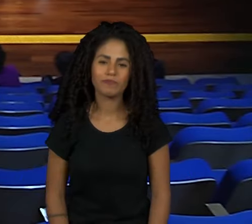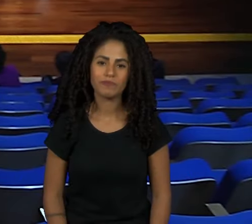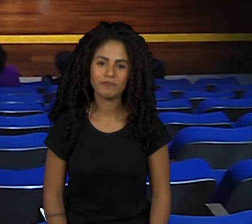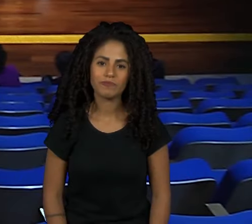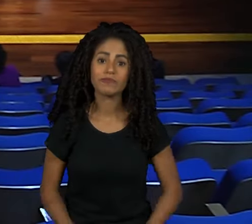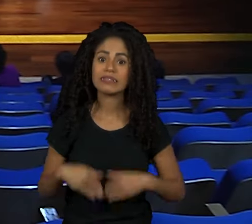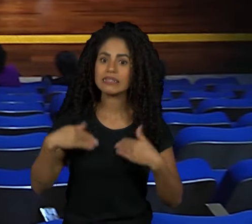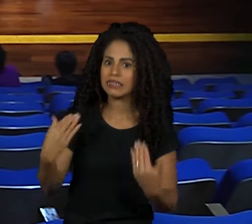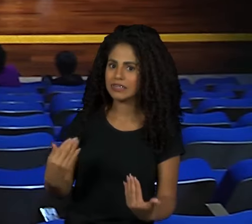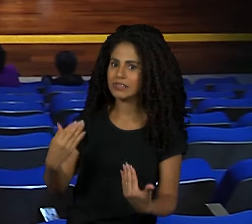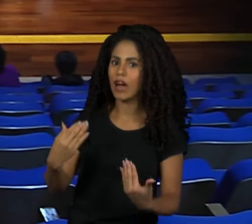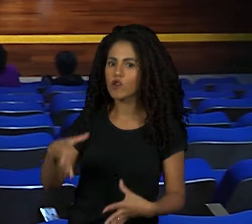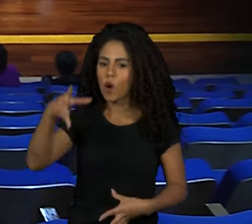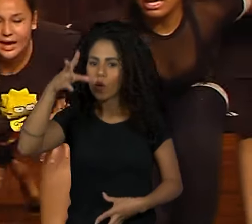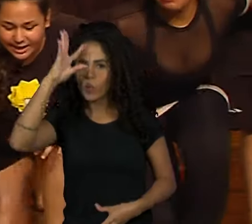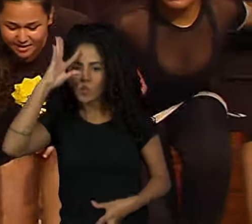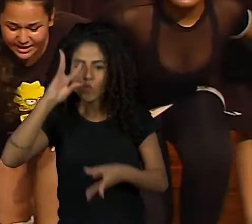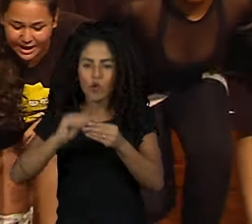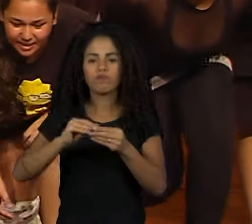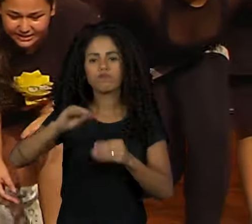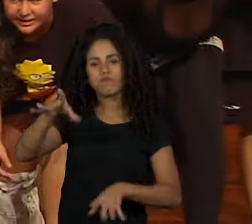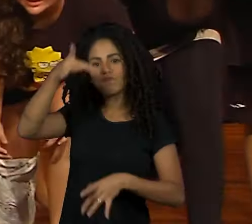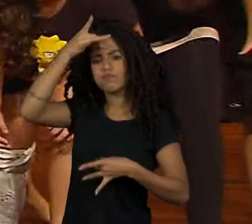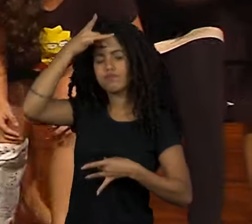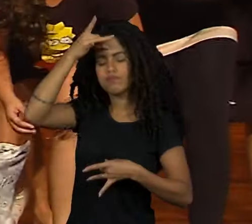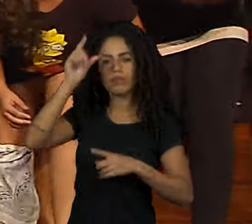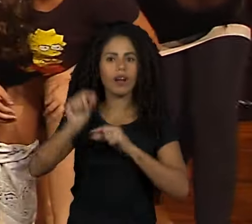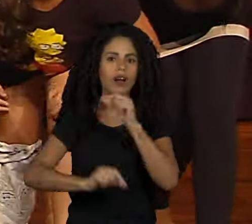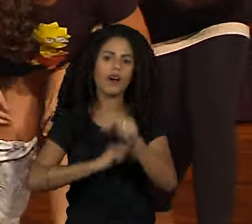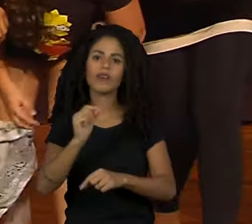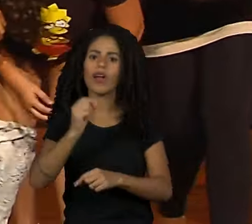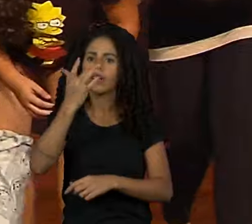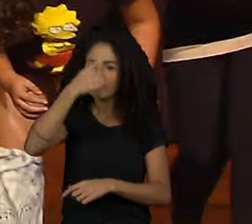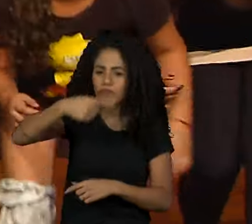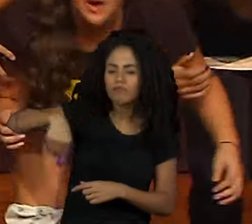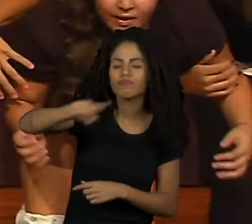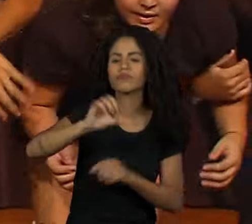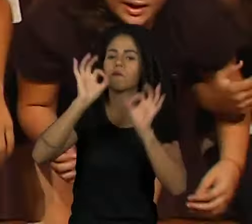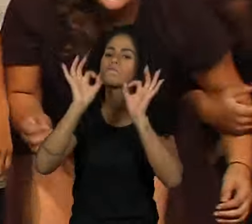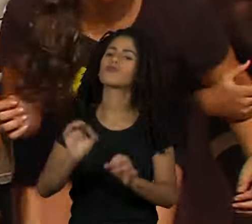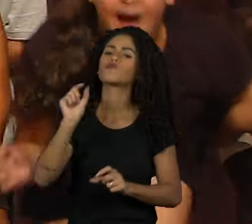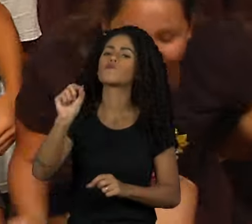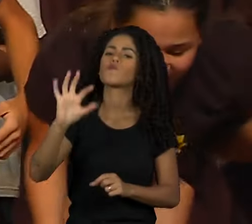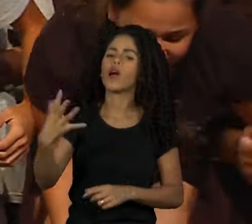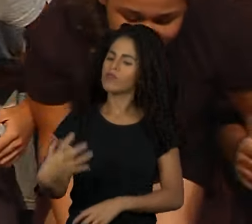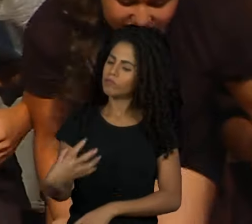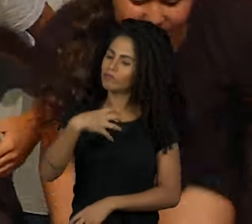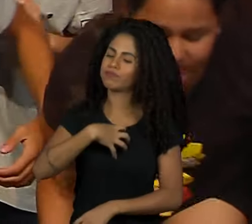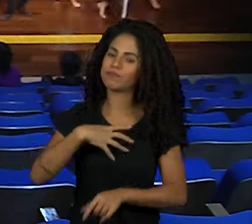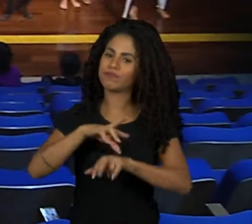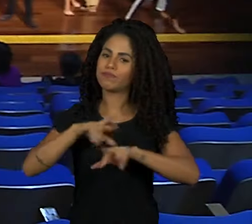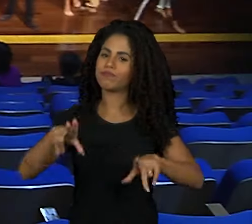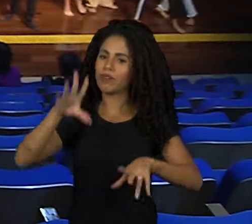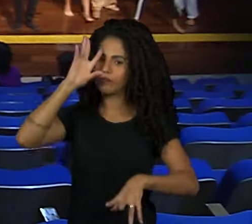Atuando, interpretando, porque interpretar é o que atribui, de fato, sentido às